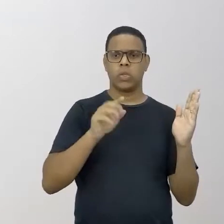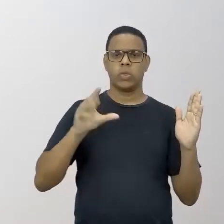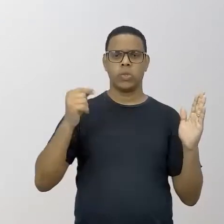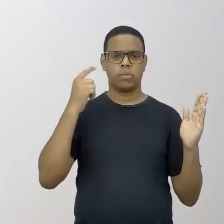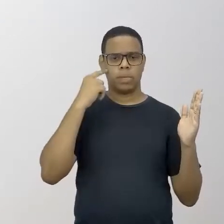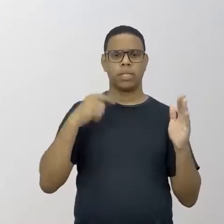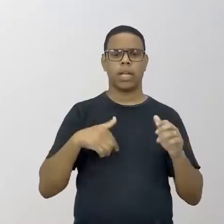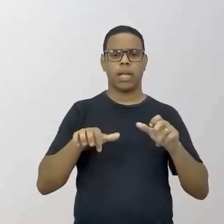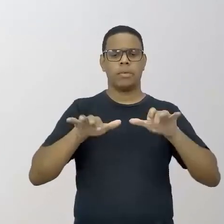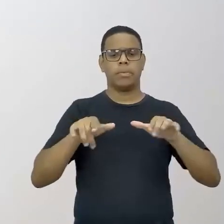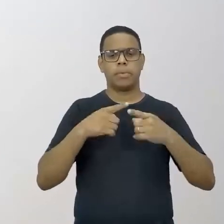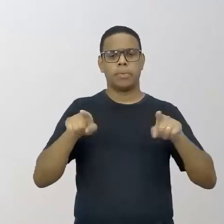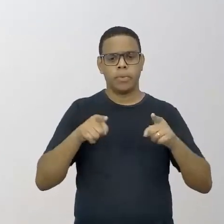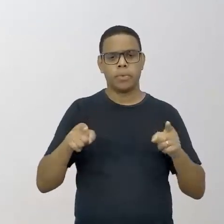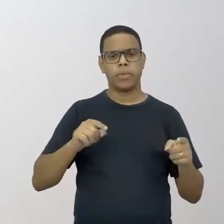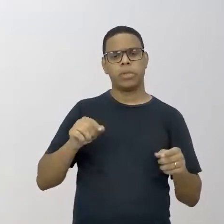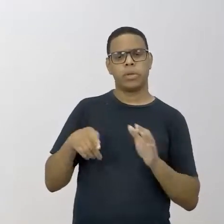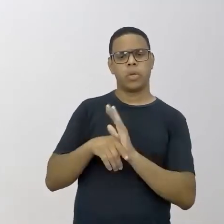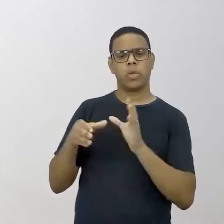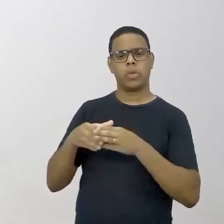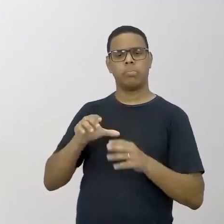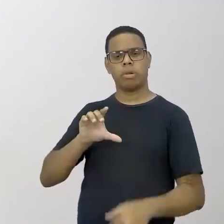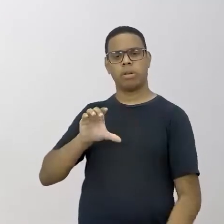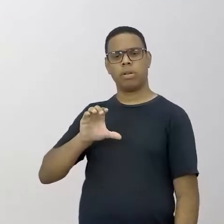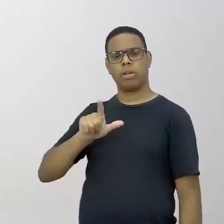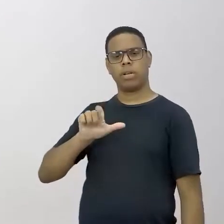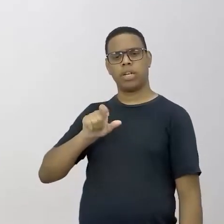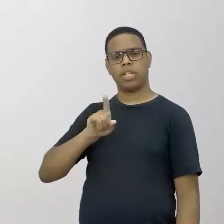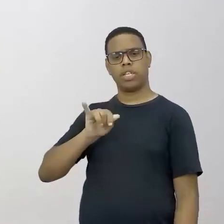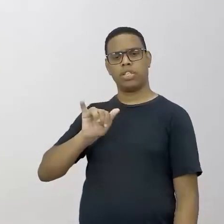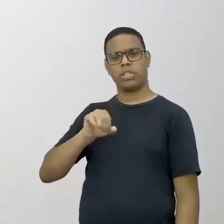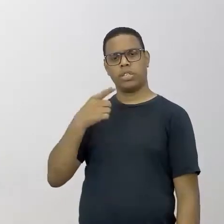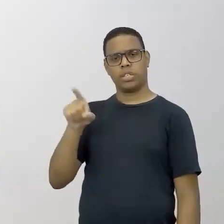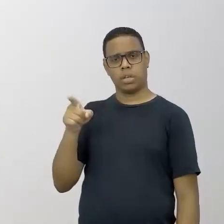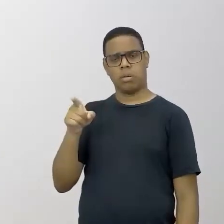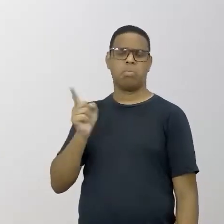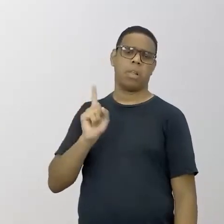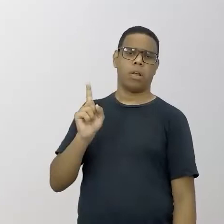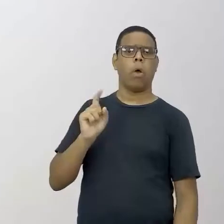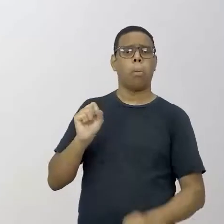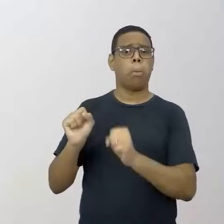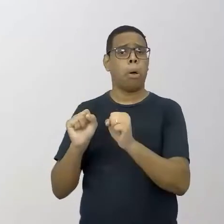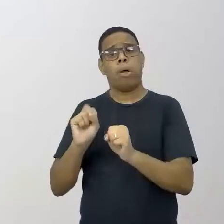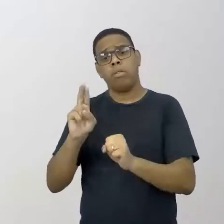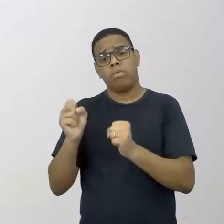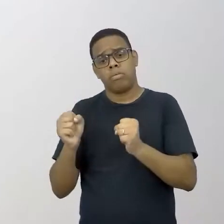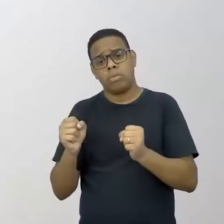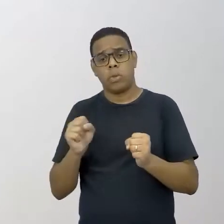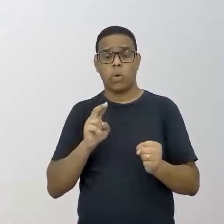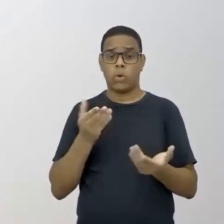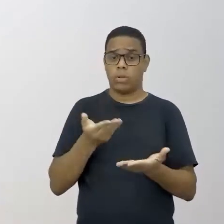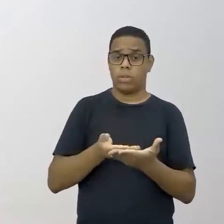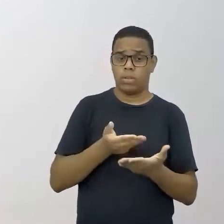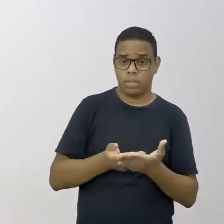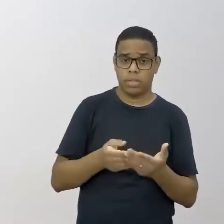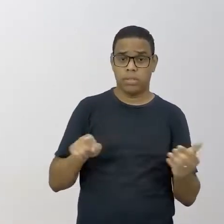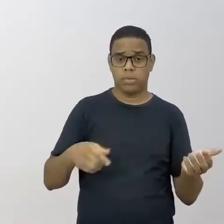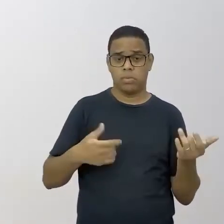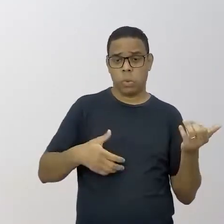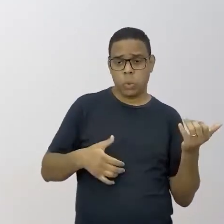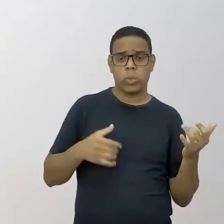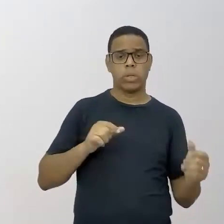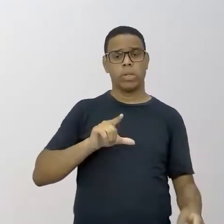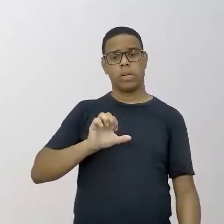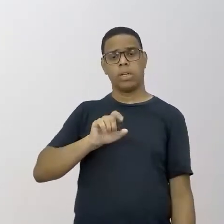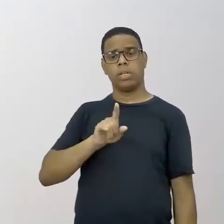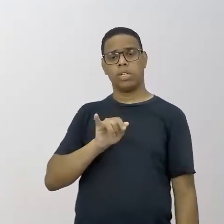eu vou tocar uma música do Legião, e pode ser também, né? Pode ser, você pode chegar na aula, tocar uma música do Legião,